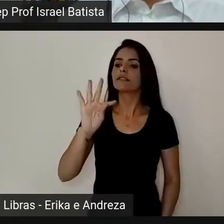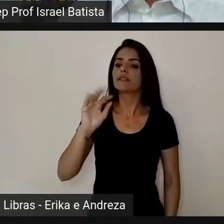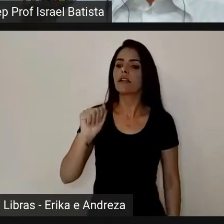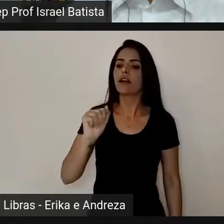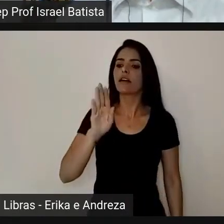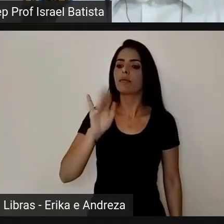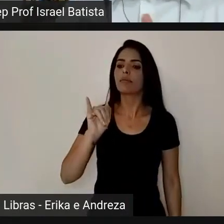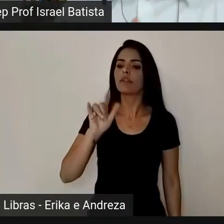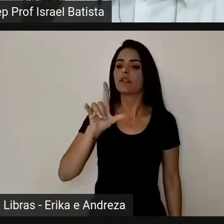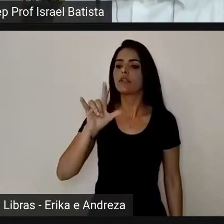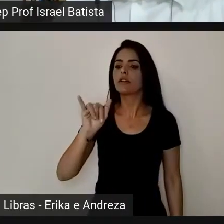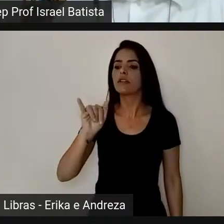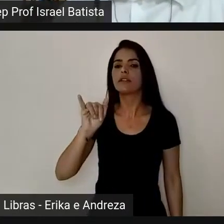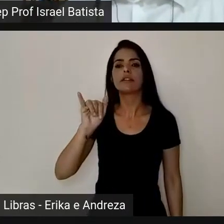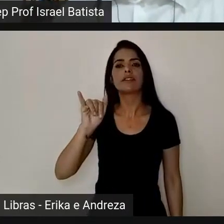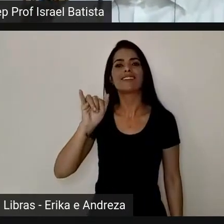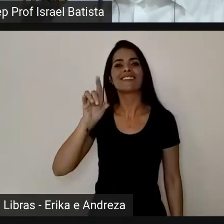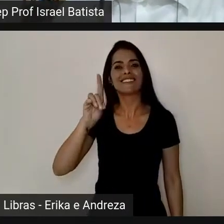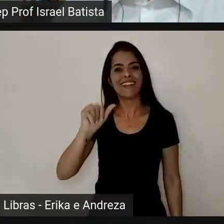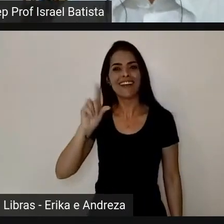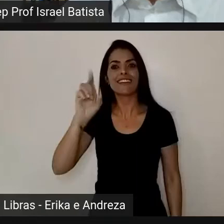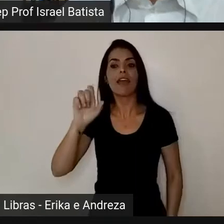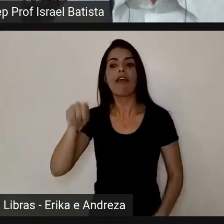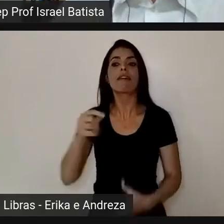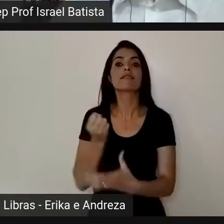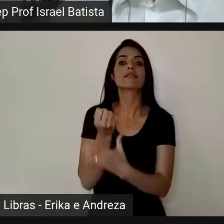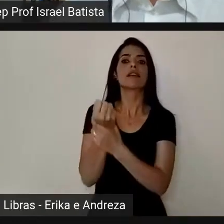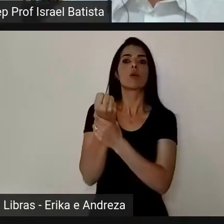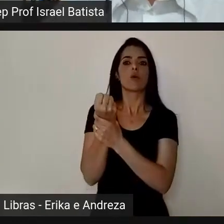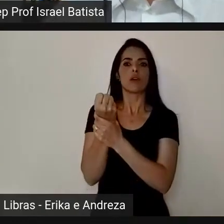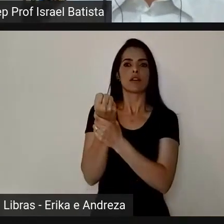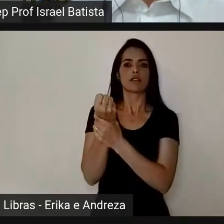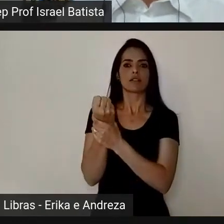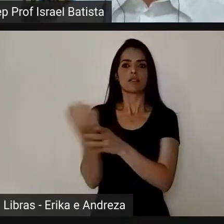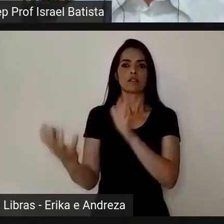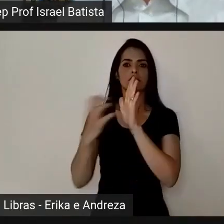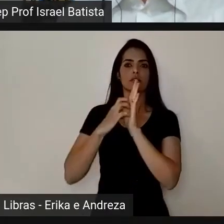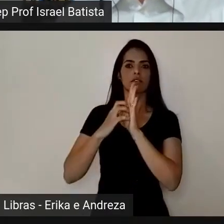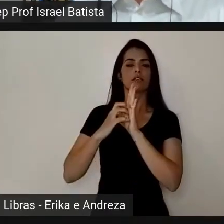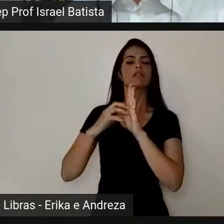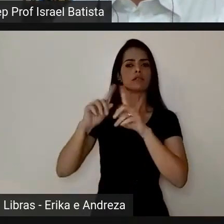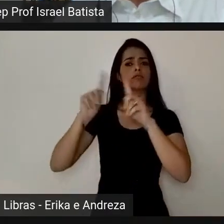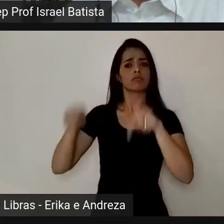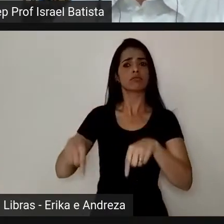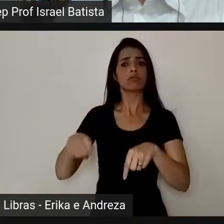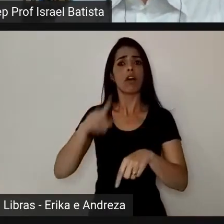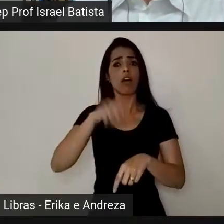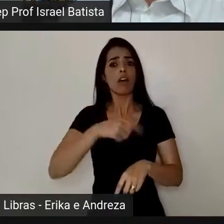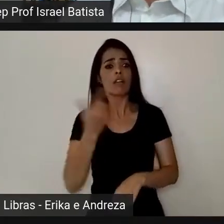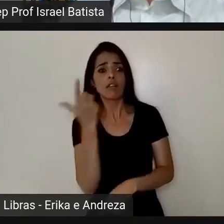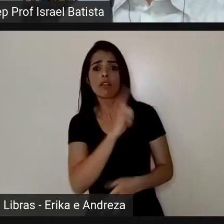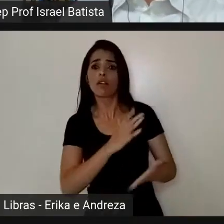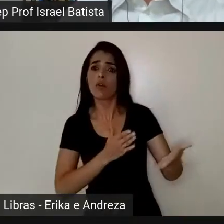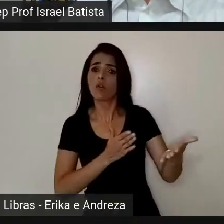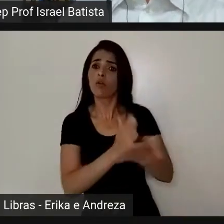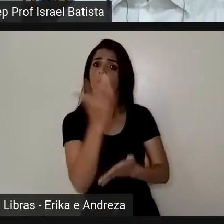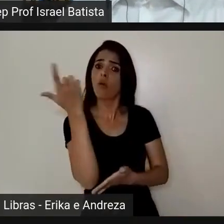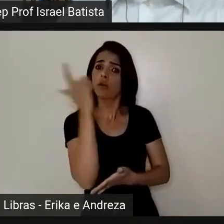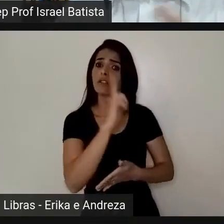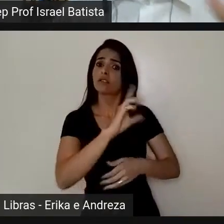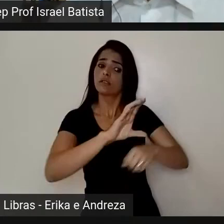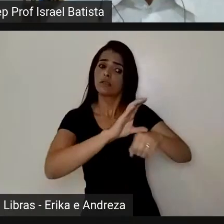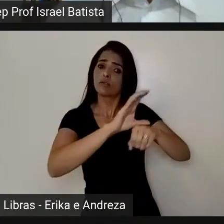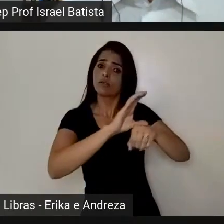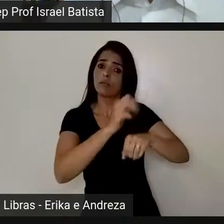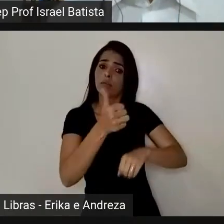público. A estabilidade do servidor no Brasil foi uma conquista democrática da Carta Cidadã de 88,